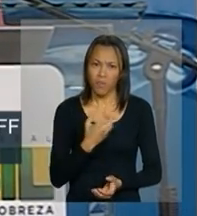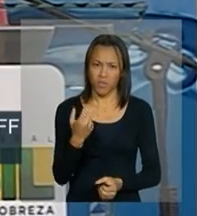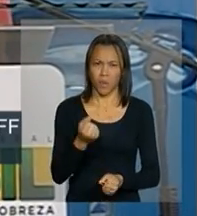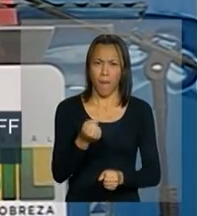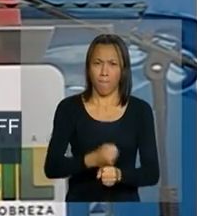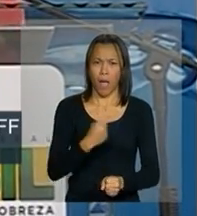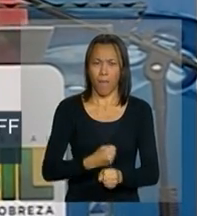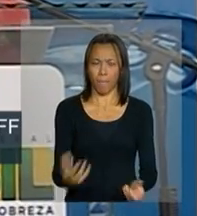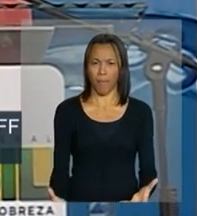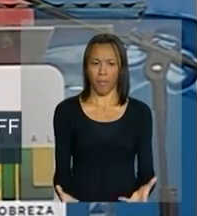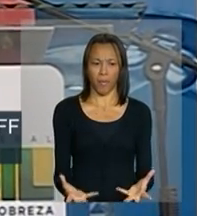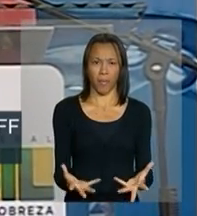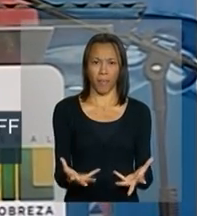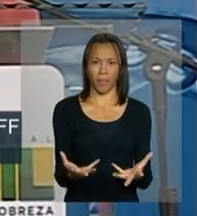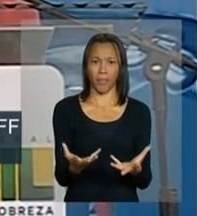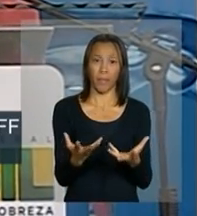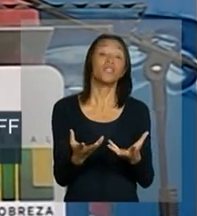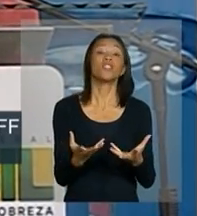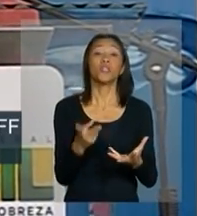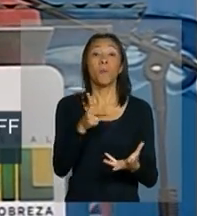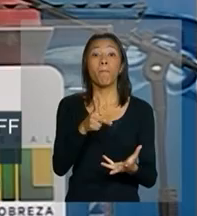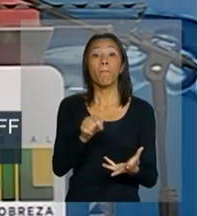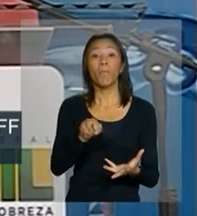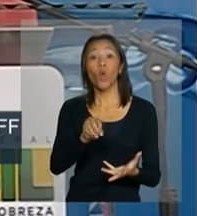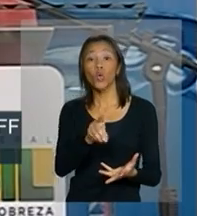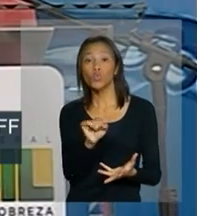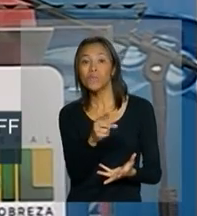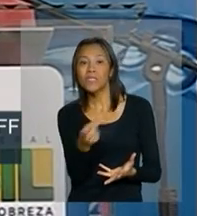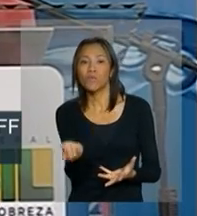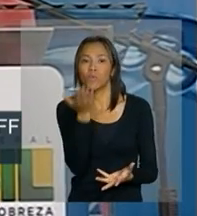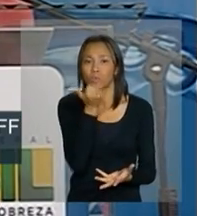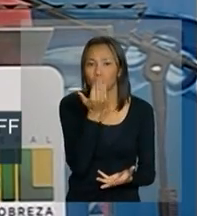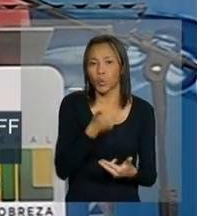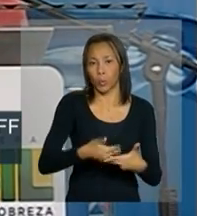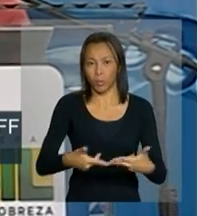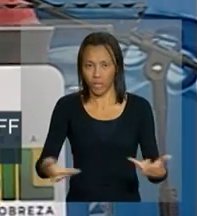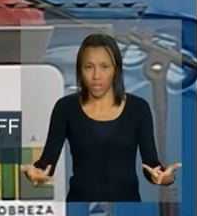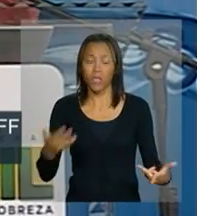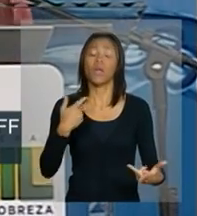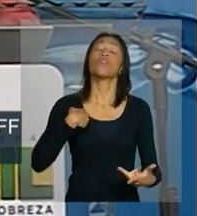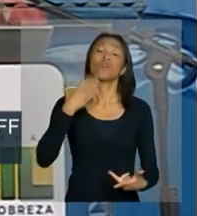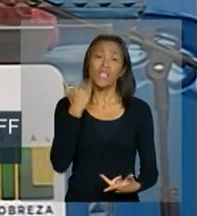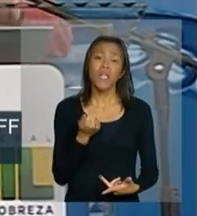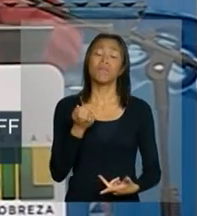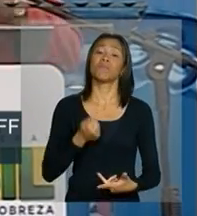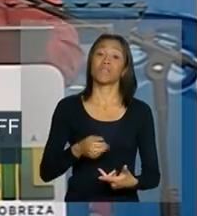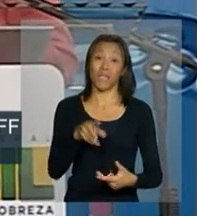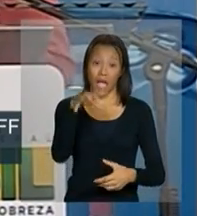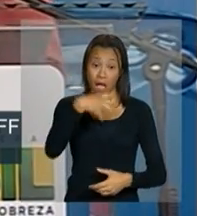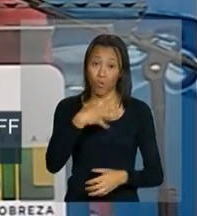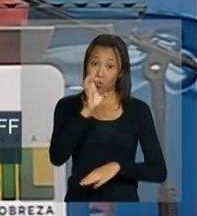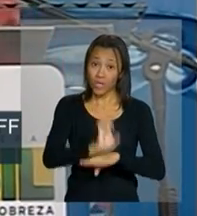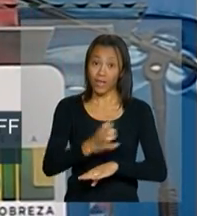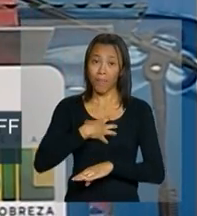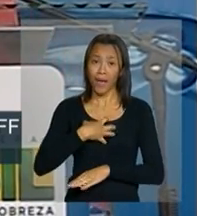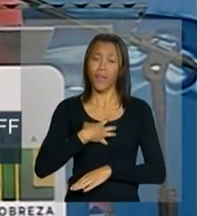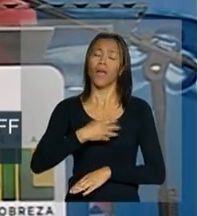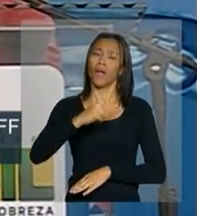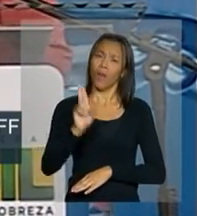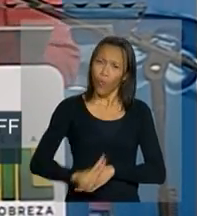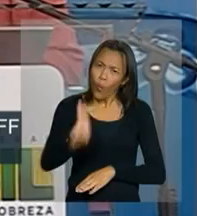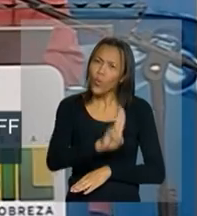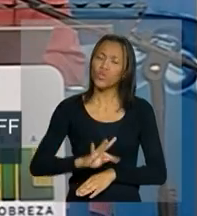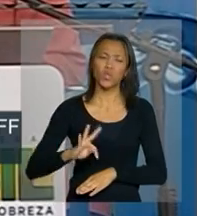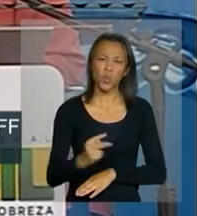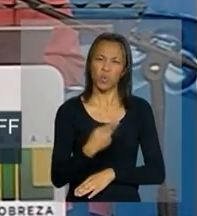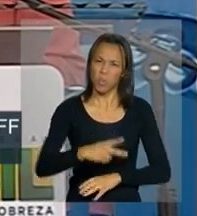de alimentos. Nós queremos que a Bahia use de todo o seu potencial também